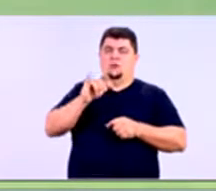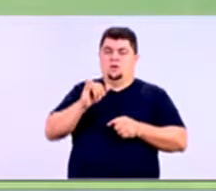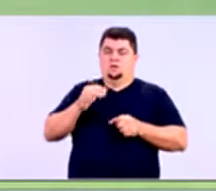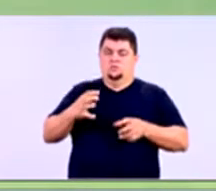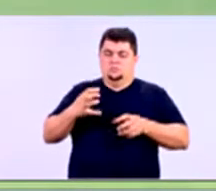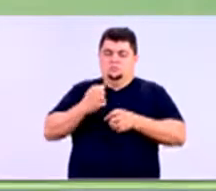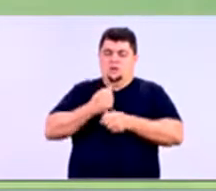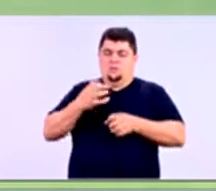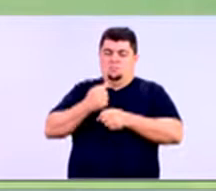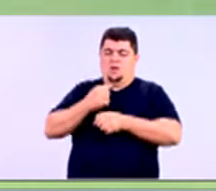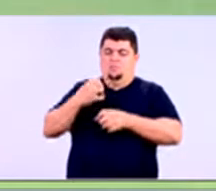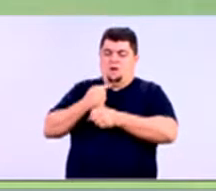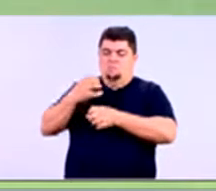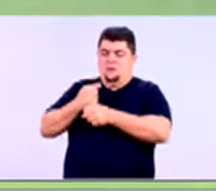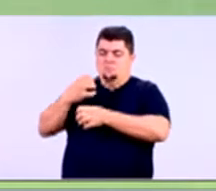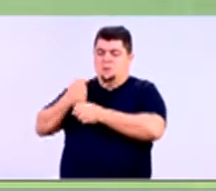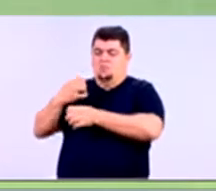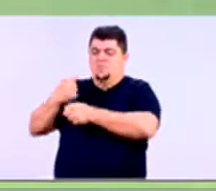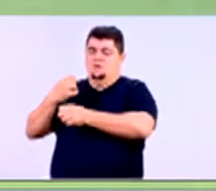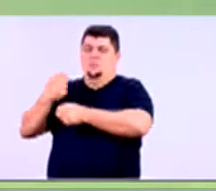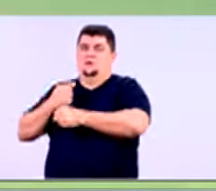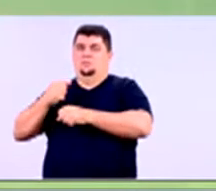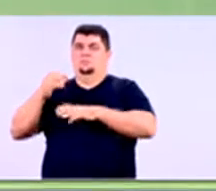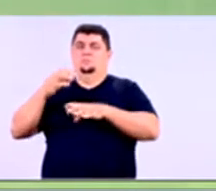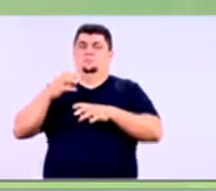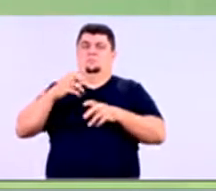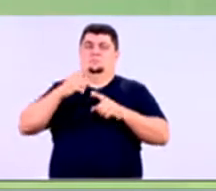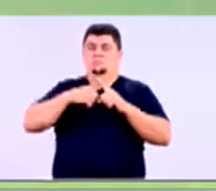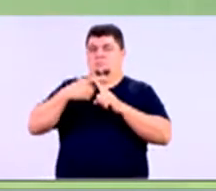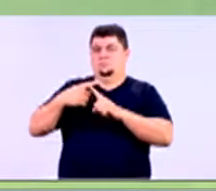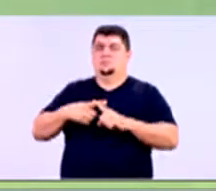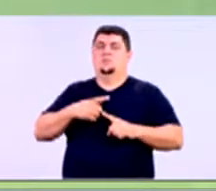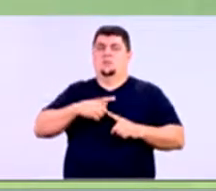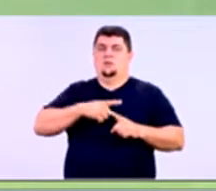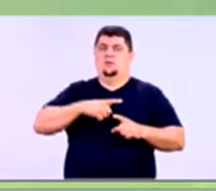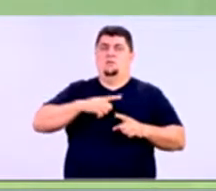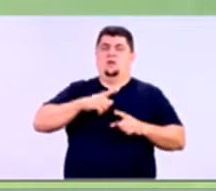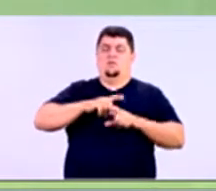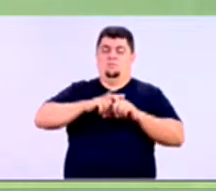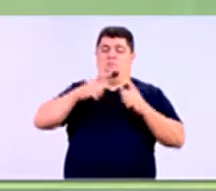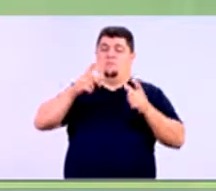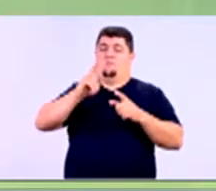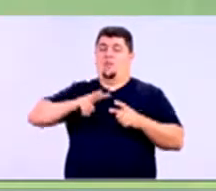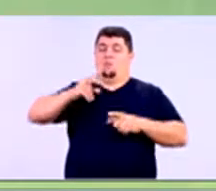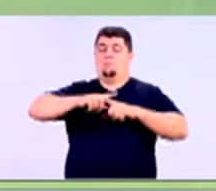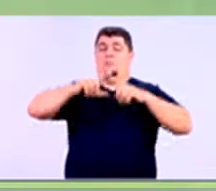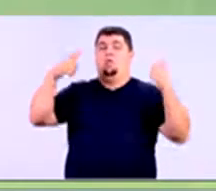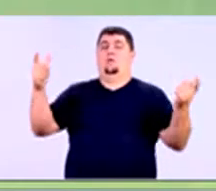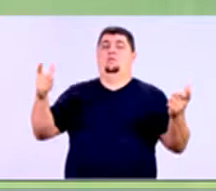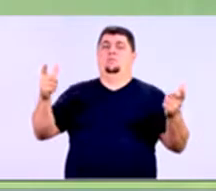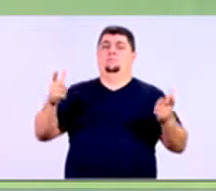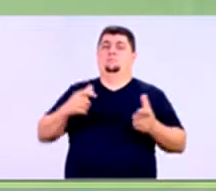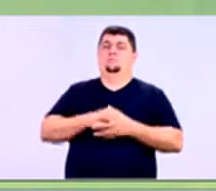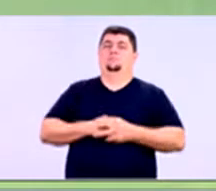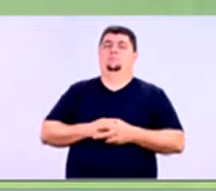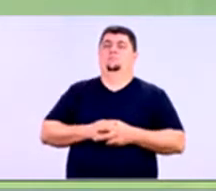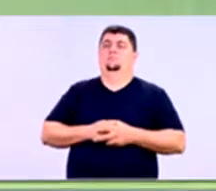dele sobre ele. E essa multiplicação por multiplicação é que vai gerar uma potência.